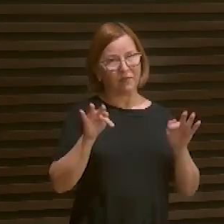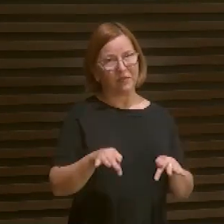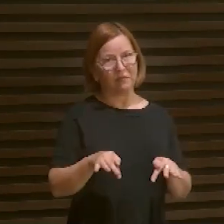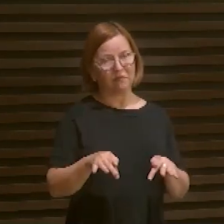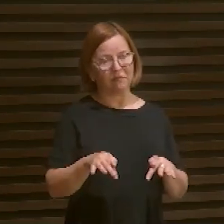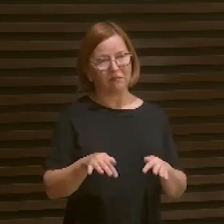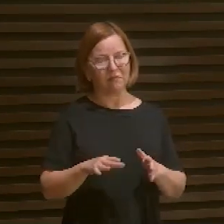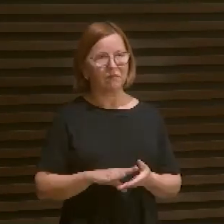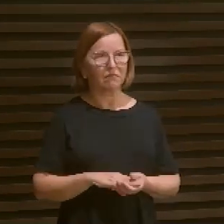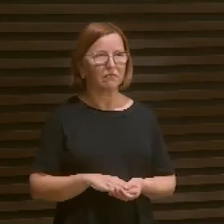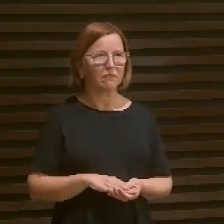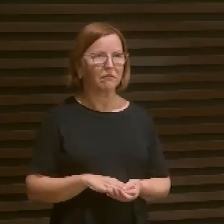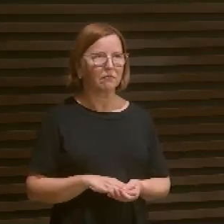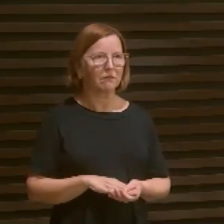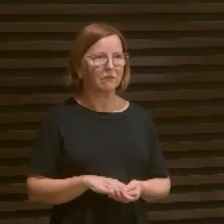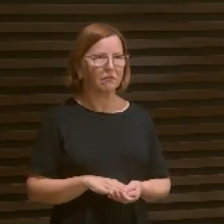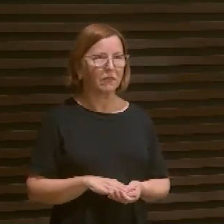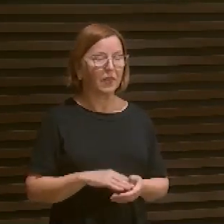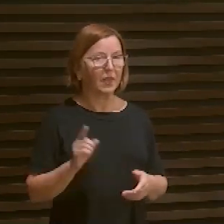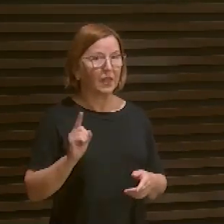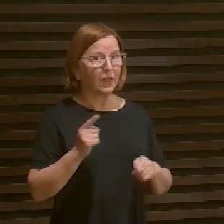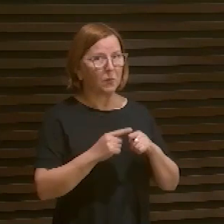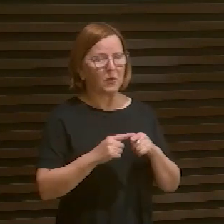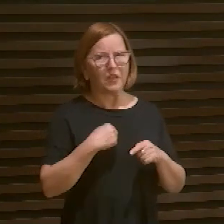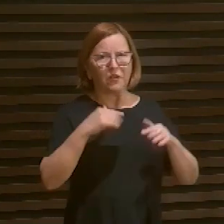Não é porque eu sou fiel